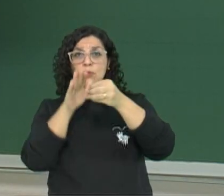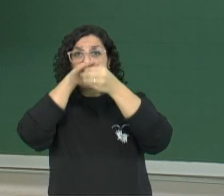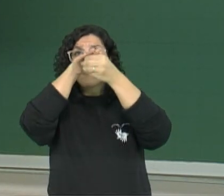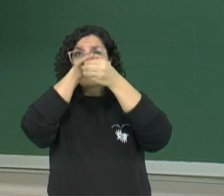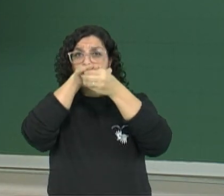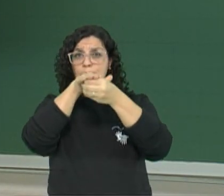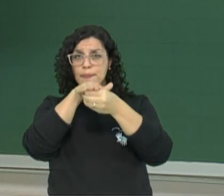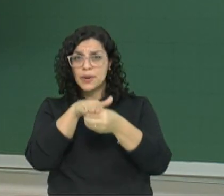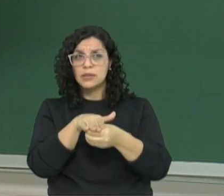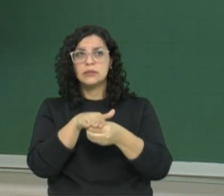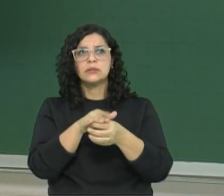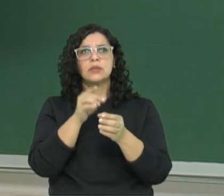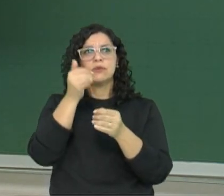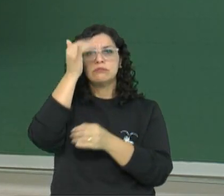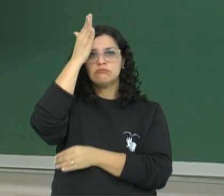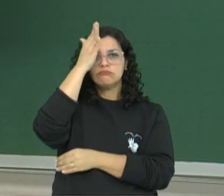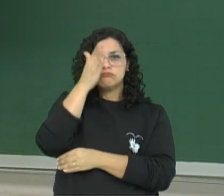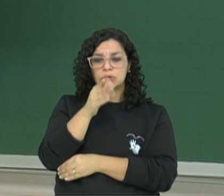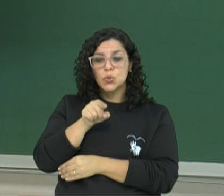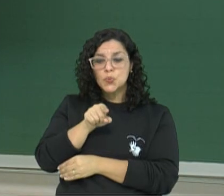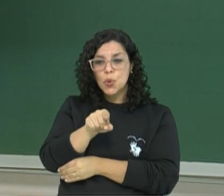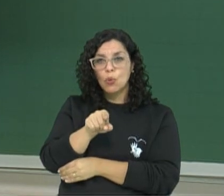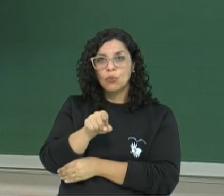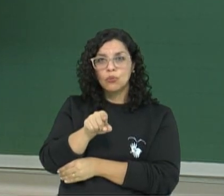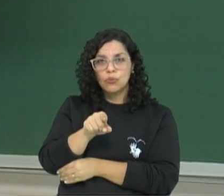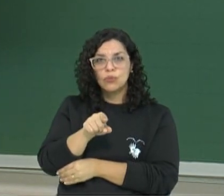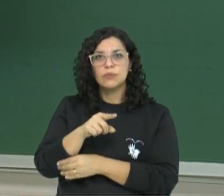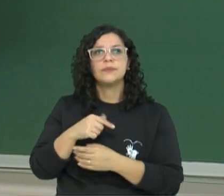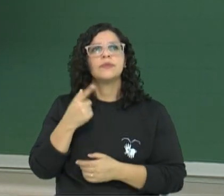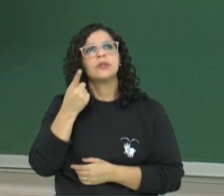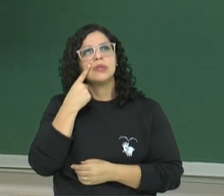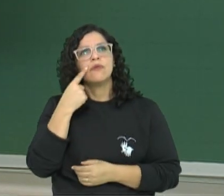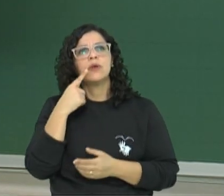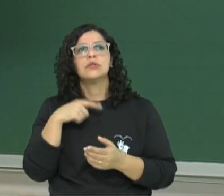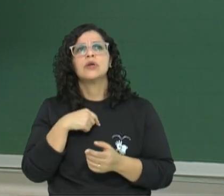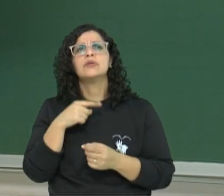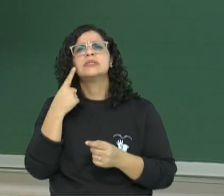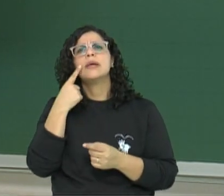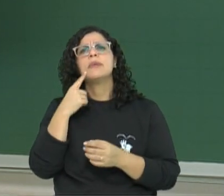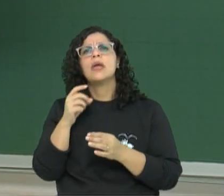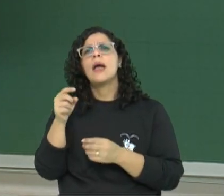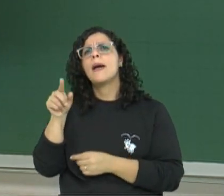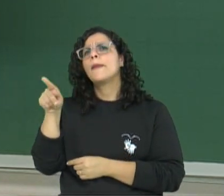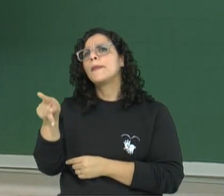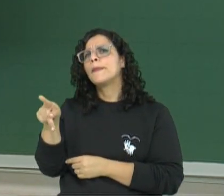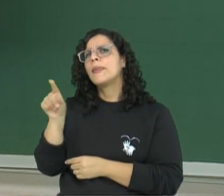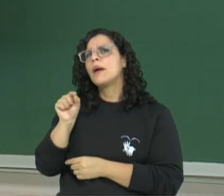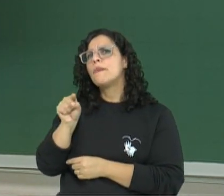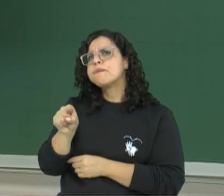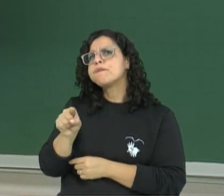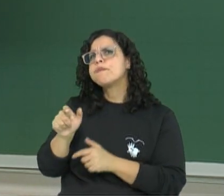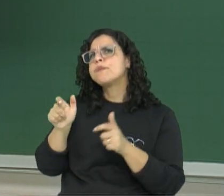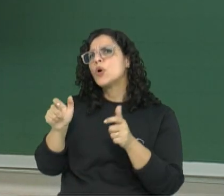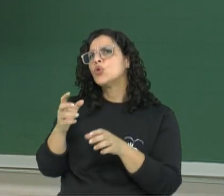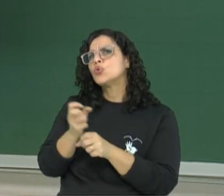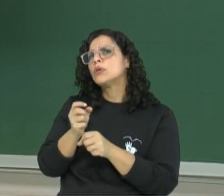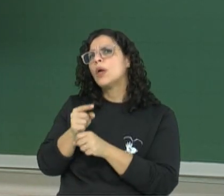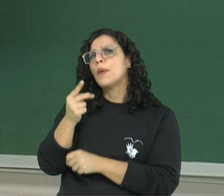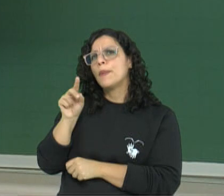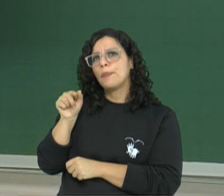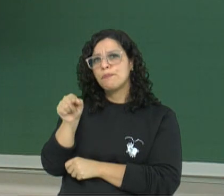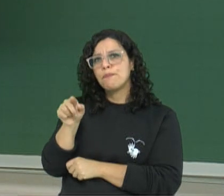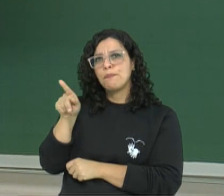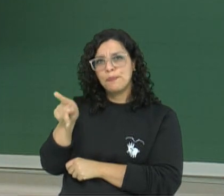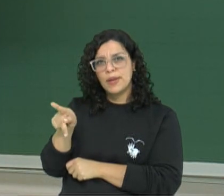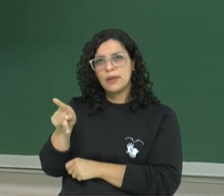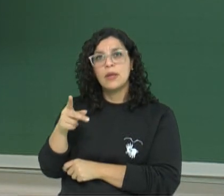eu tenho um certo ponto que está a uma certa profundidade. Se eu tivesse uma maneira de medir essa pressão nesse pontinho aqui que está sendo representado